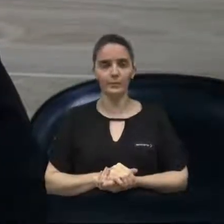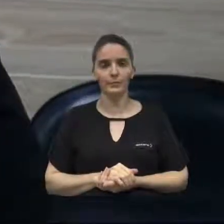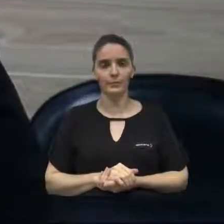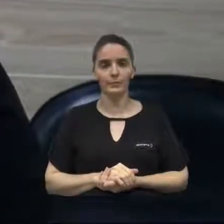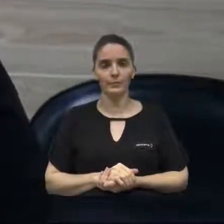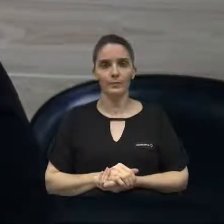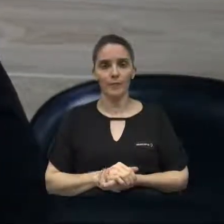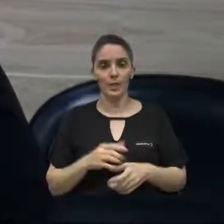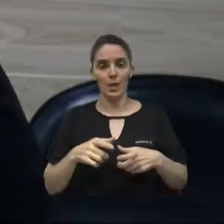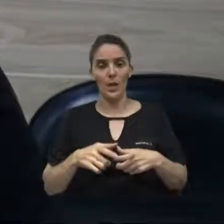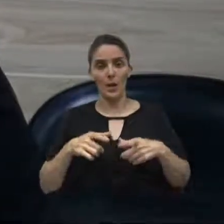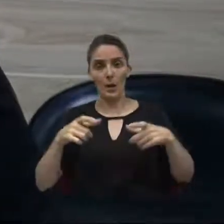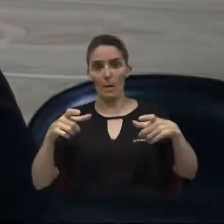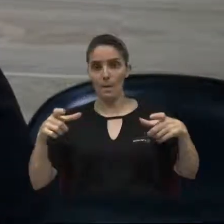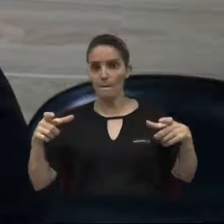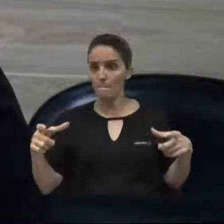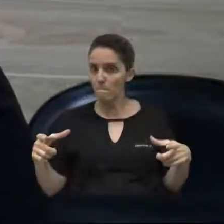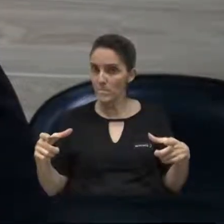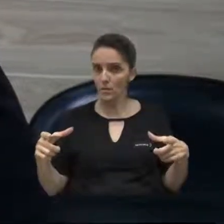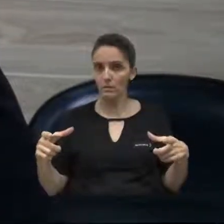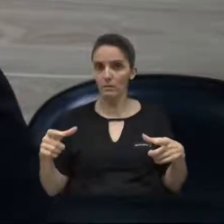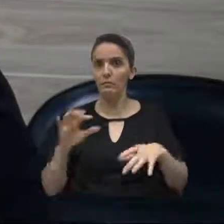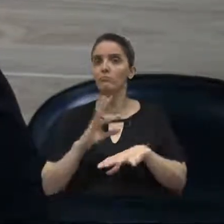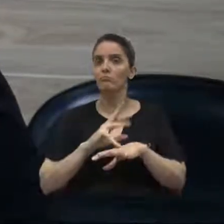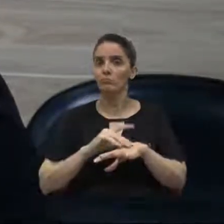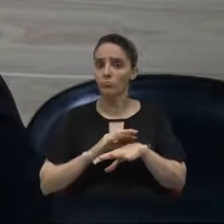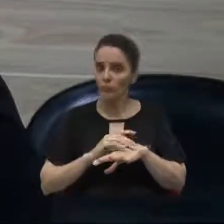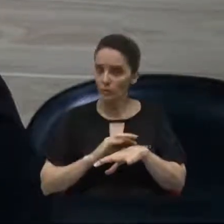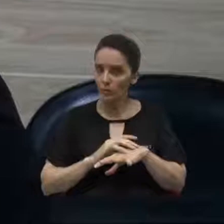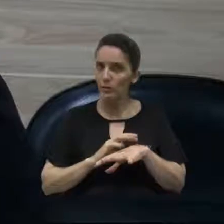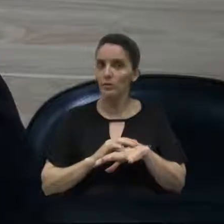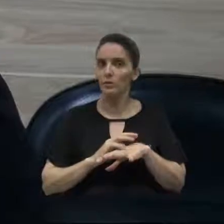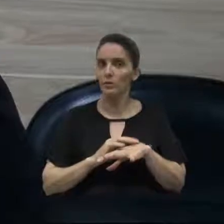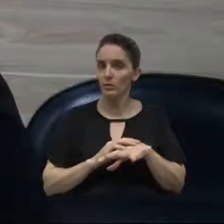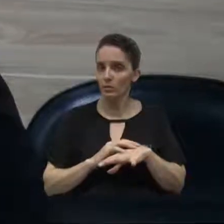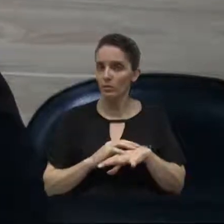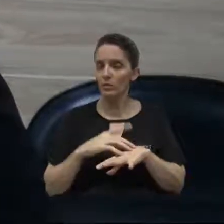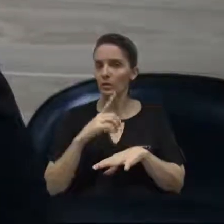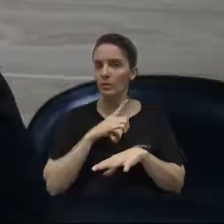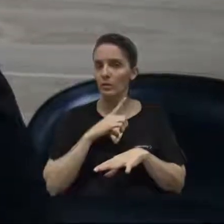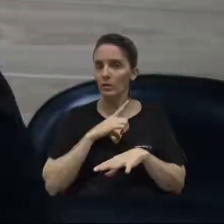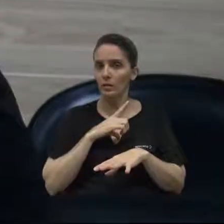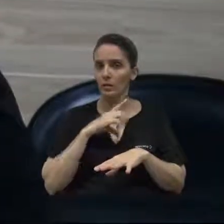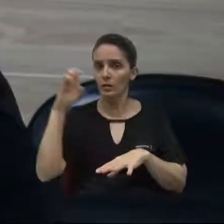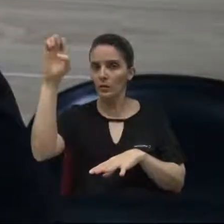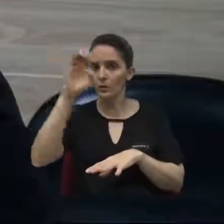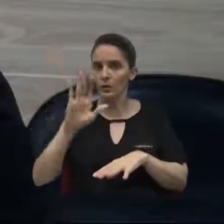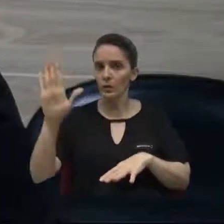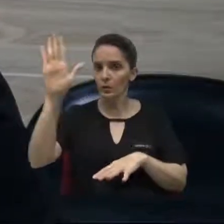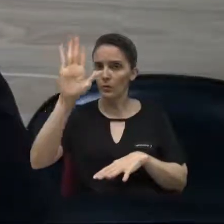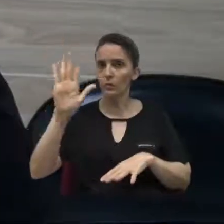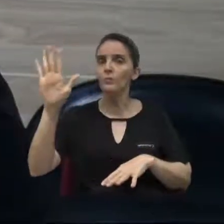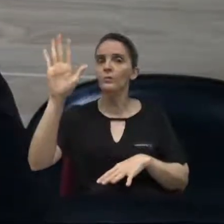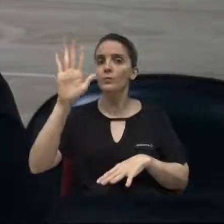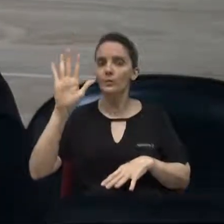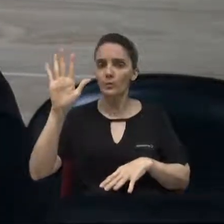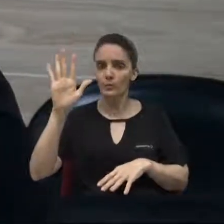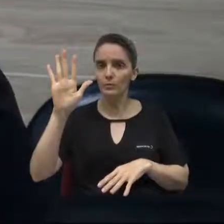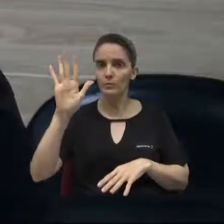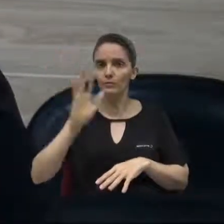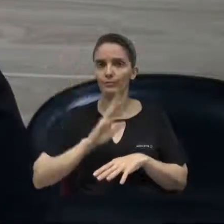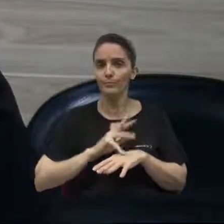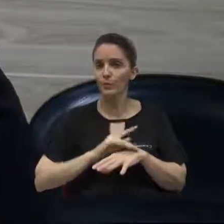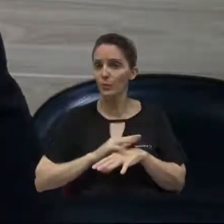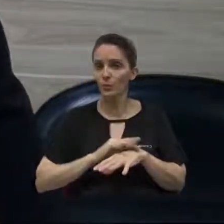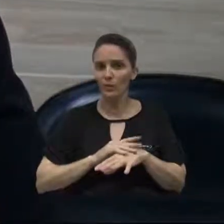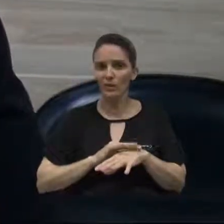Aumenta os casos de epidemia. Estamos voltando a ter, na Europa, casos de doenças que já